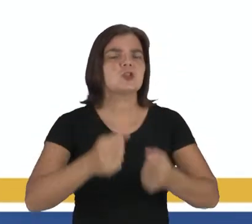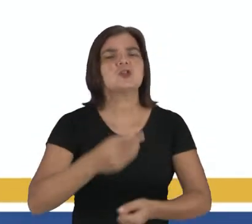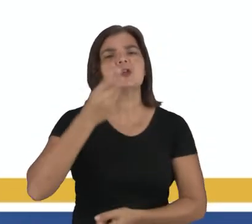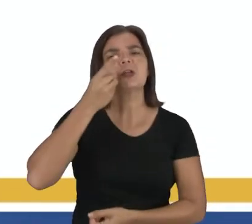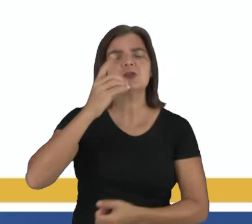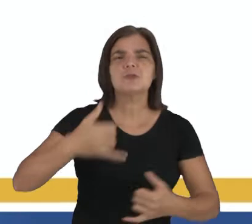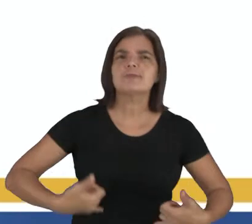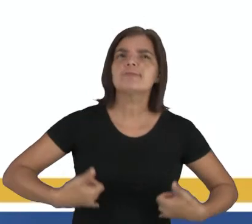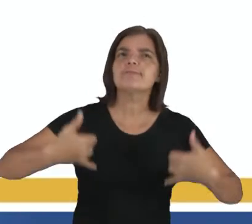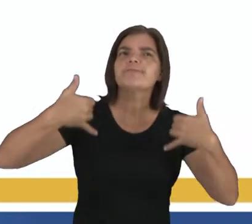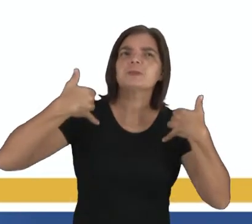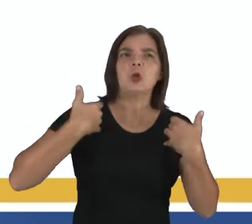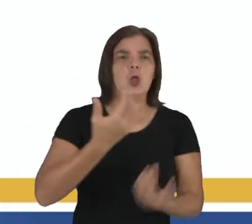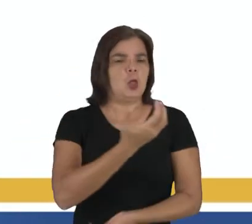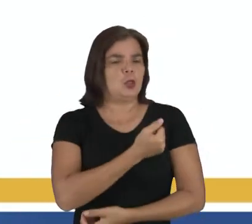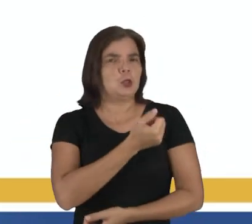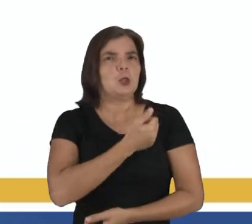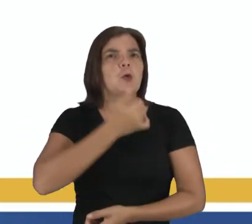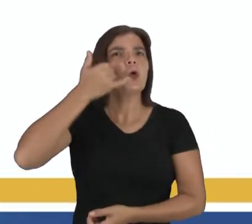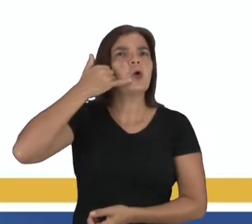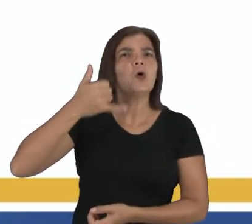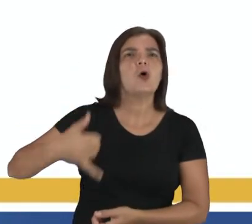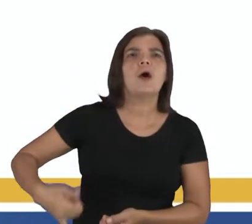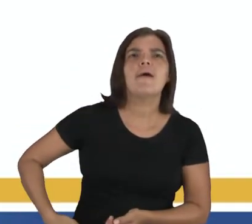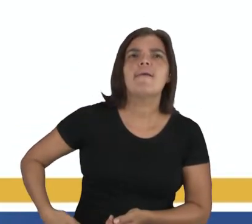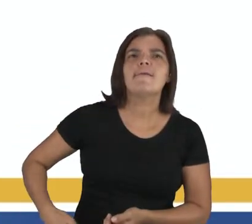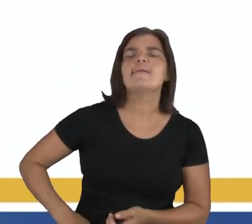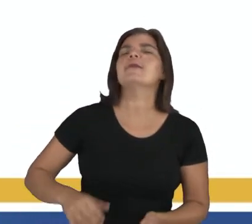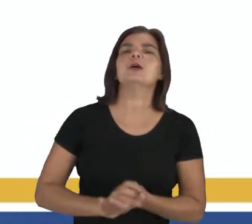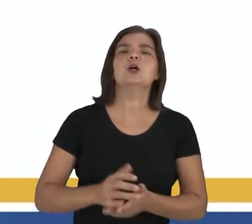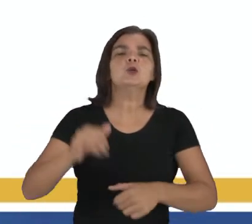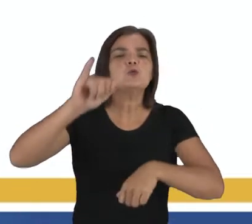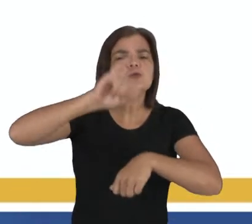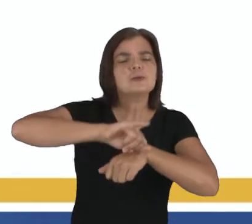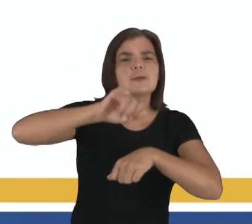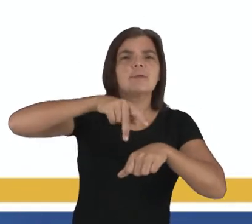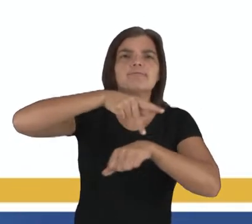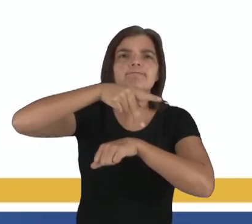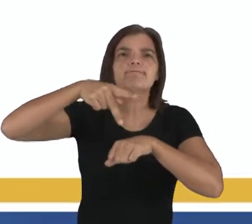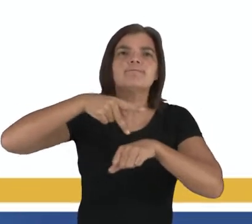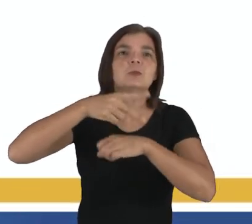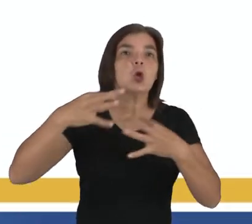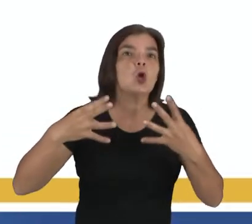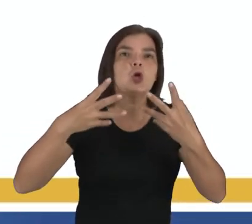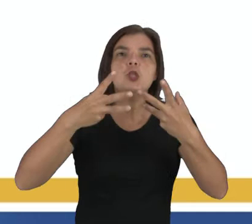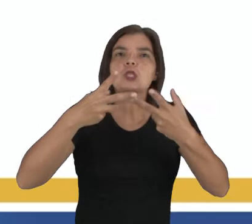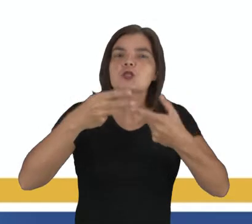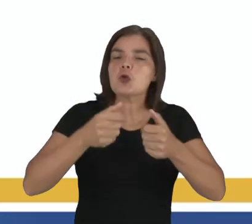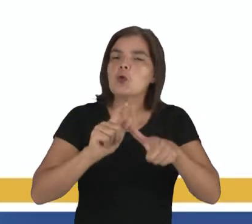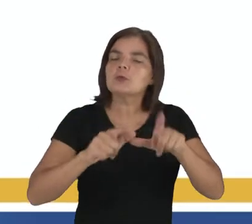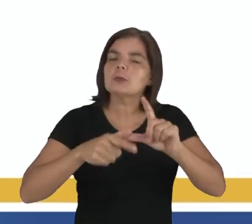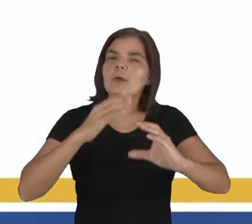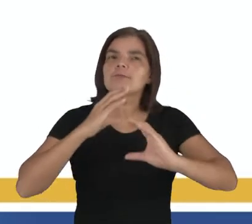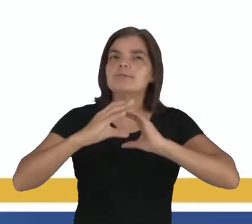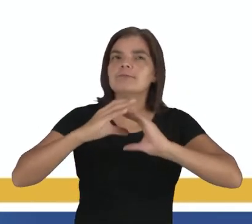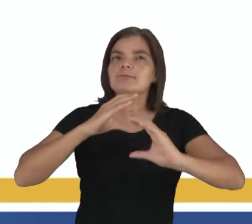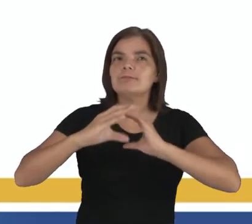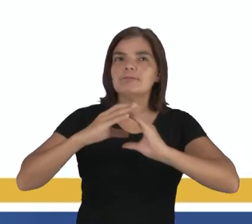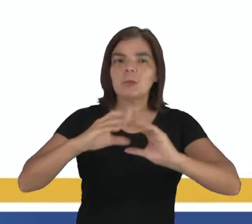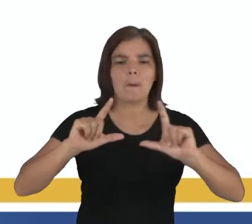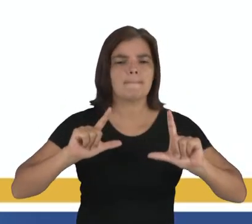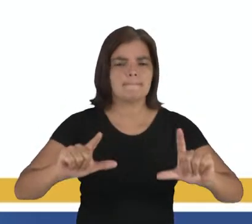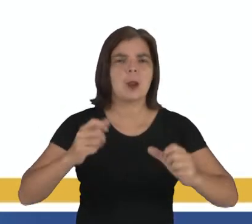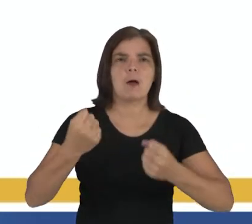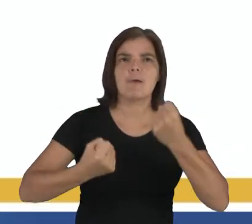de aniversário, números de telefone, as capitais dos países, todas as letras de músicas,